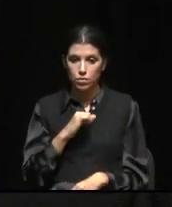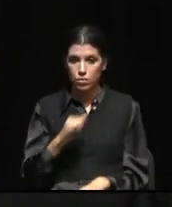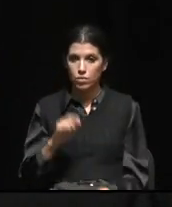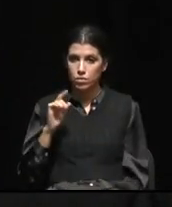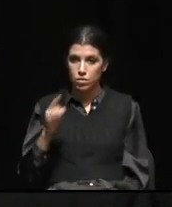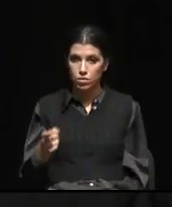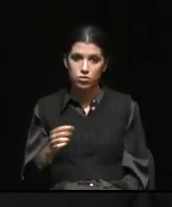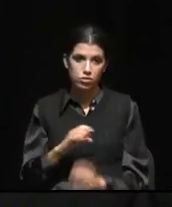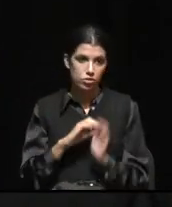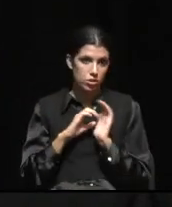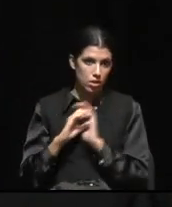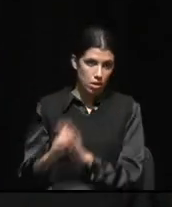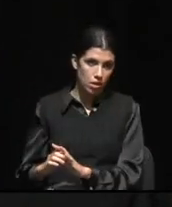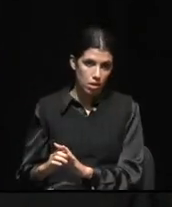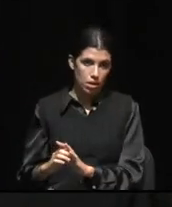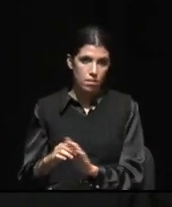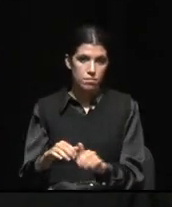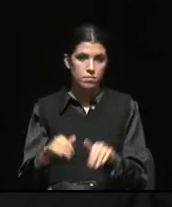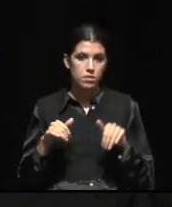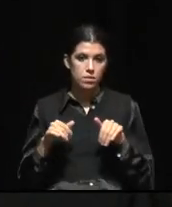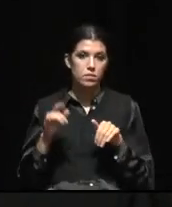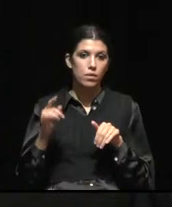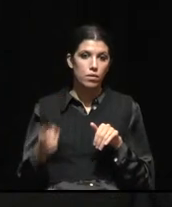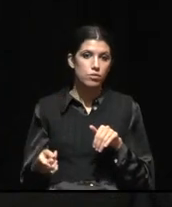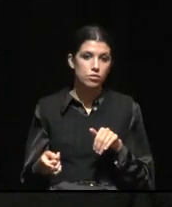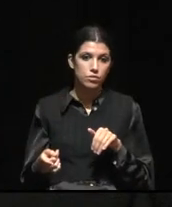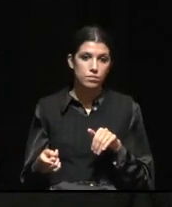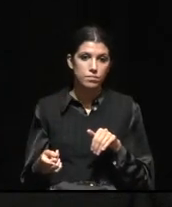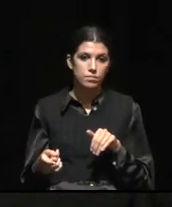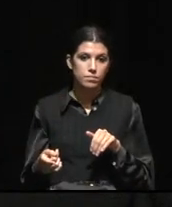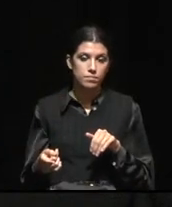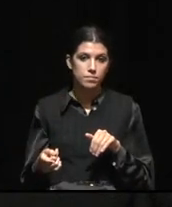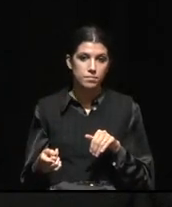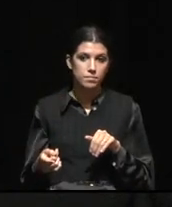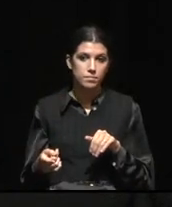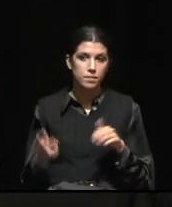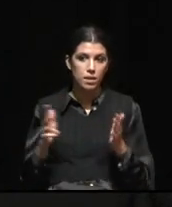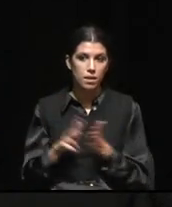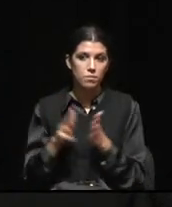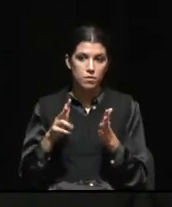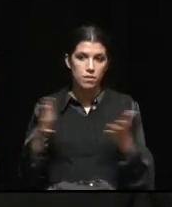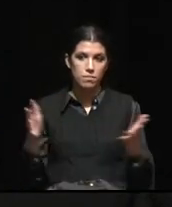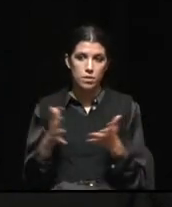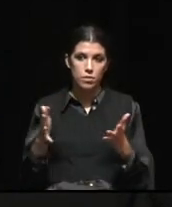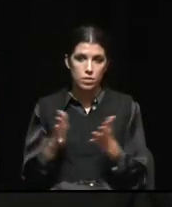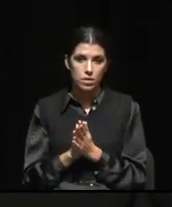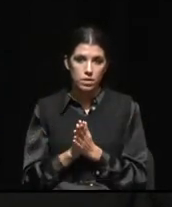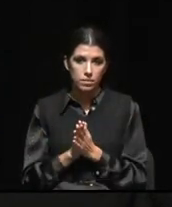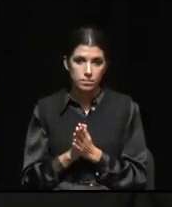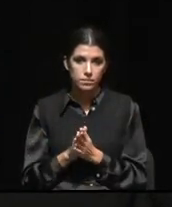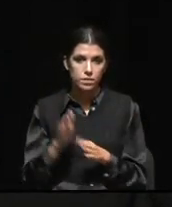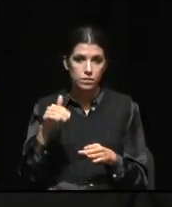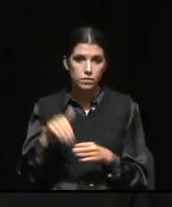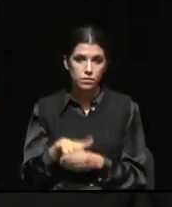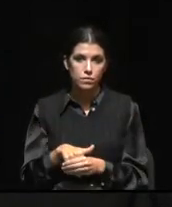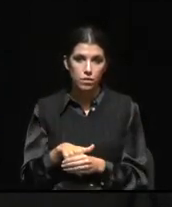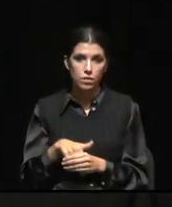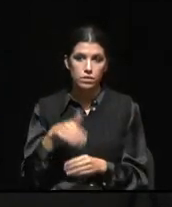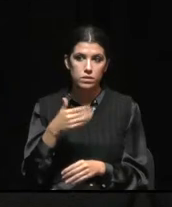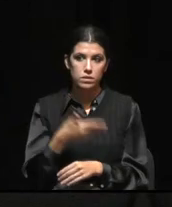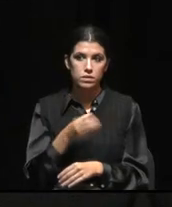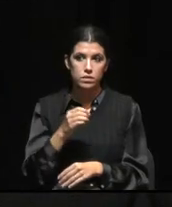contra chega quem se abstém aprovado por maioria voto